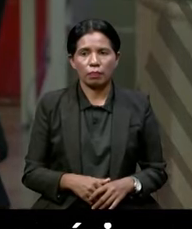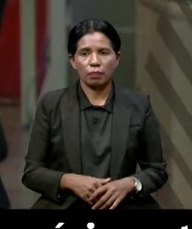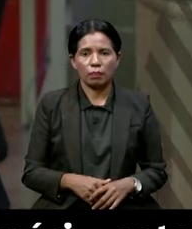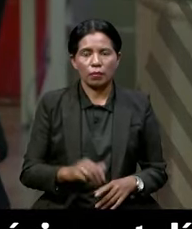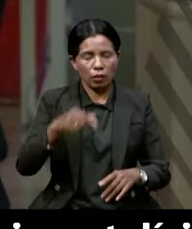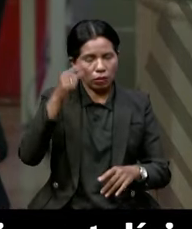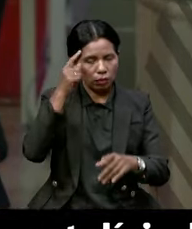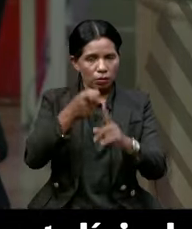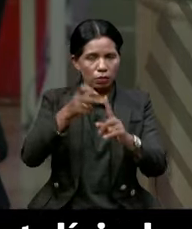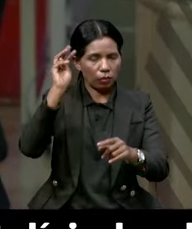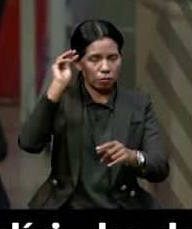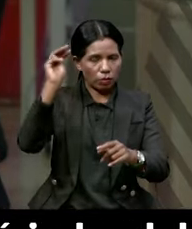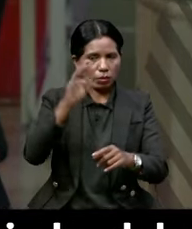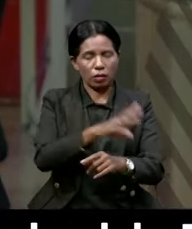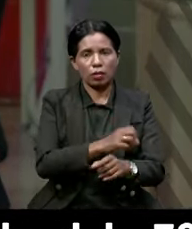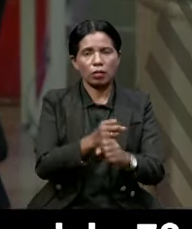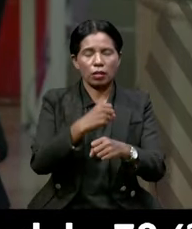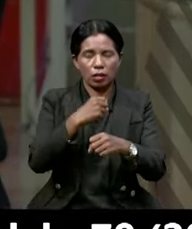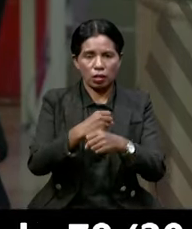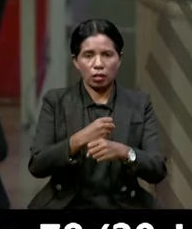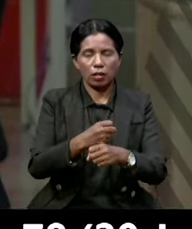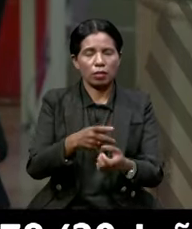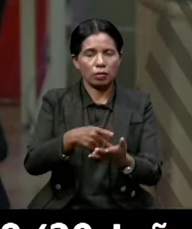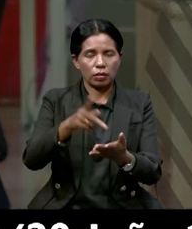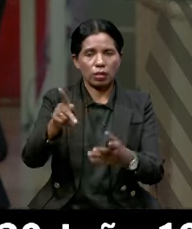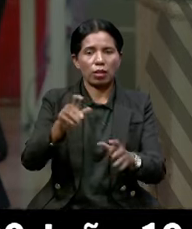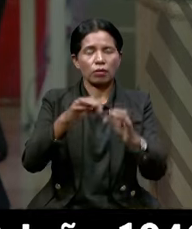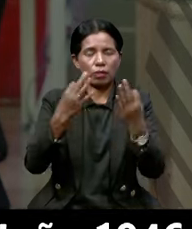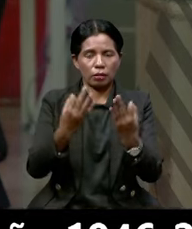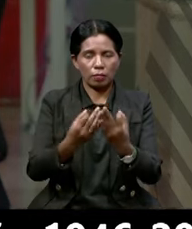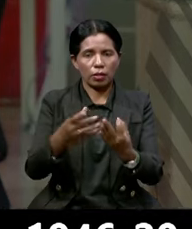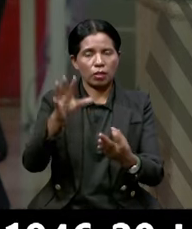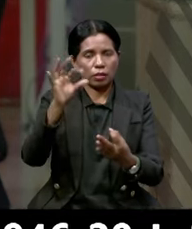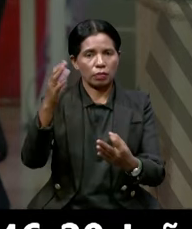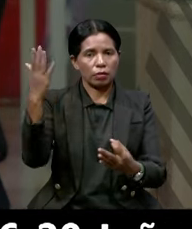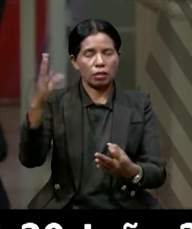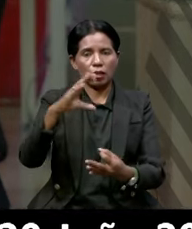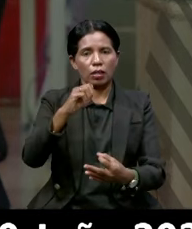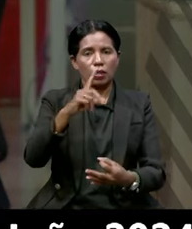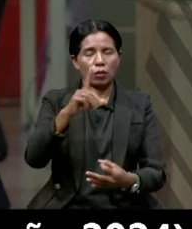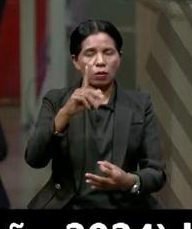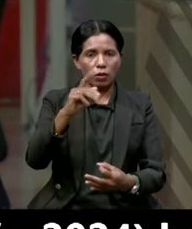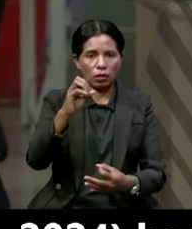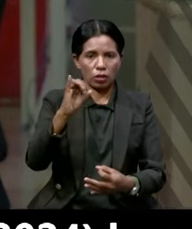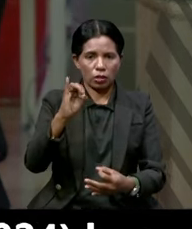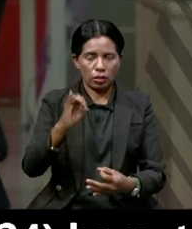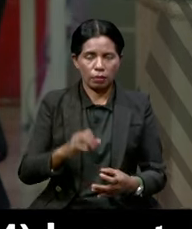Governo de Rússia e Ministério do Interior se rala compensação para a comunidade de Macaicia e a Caicole.